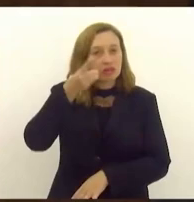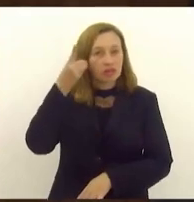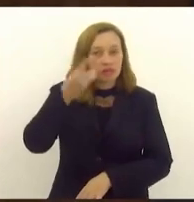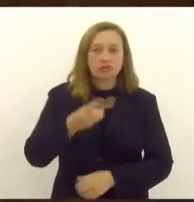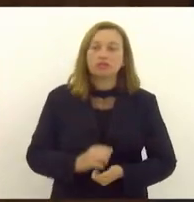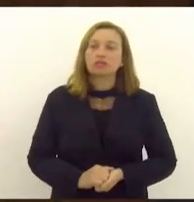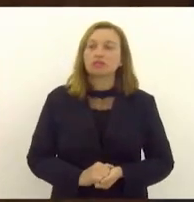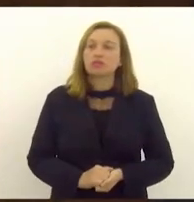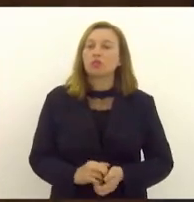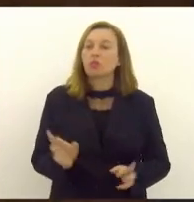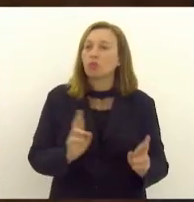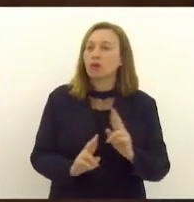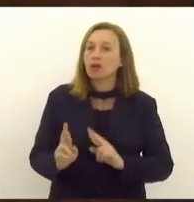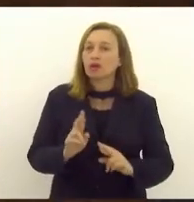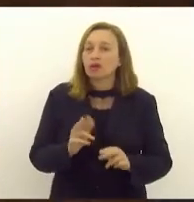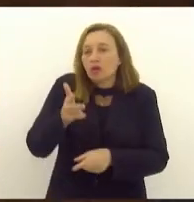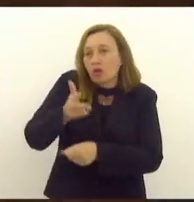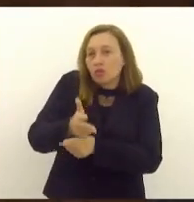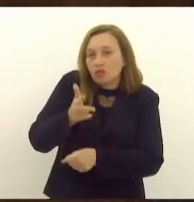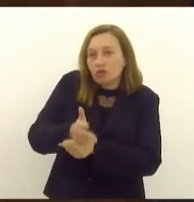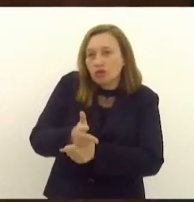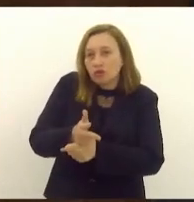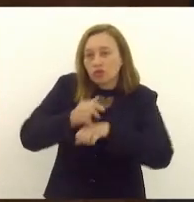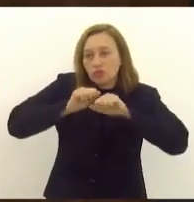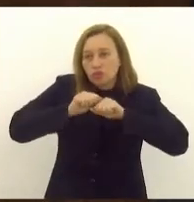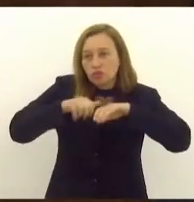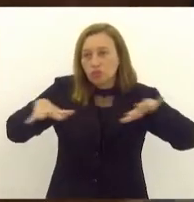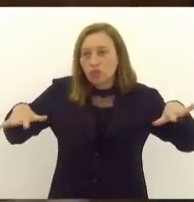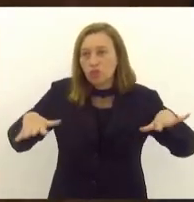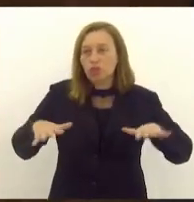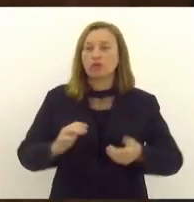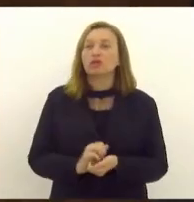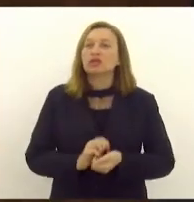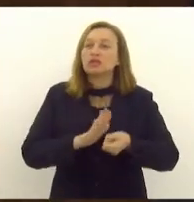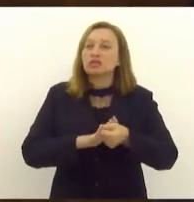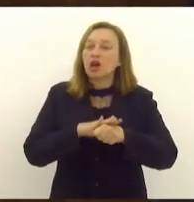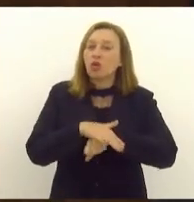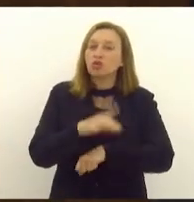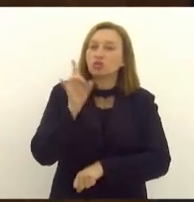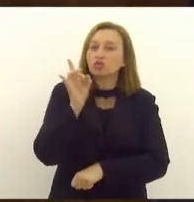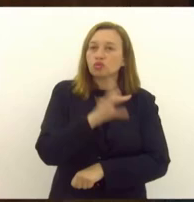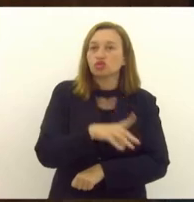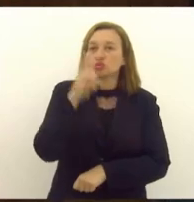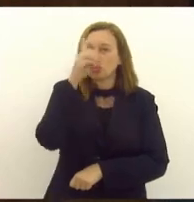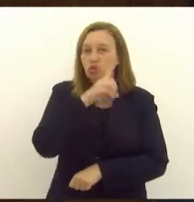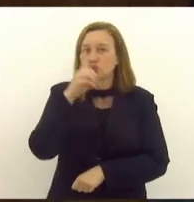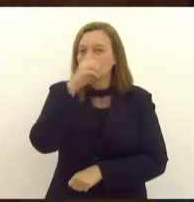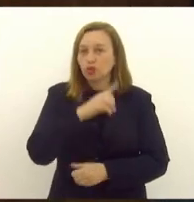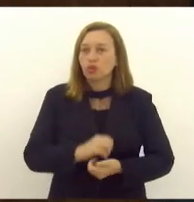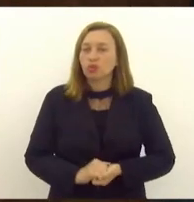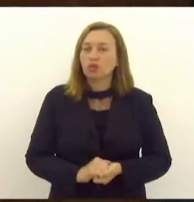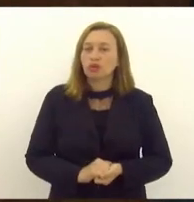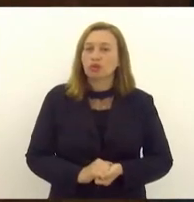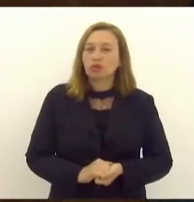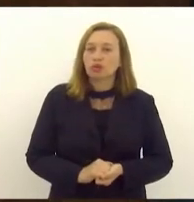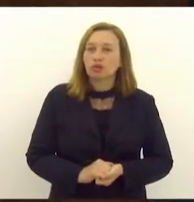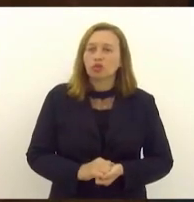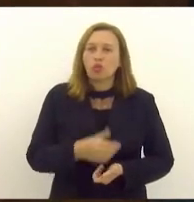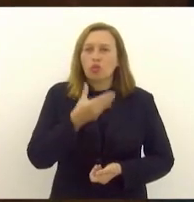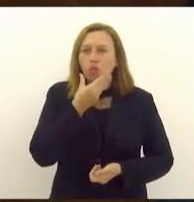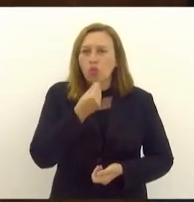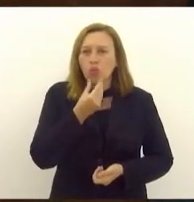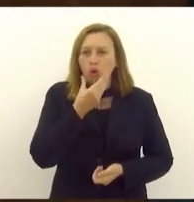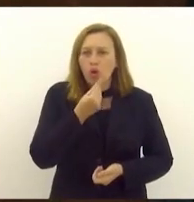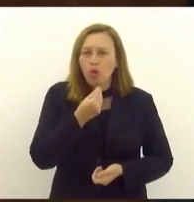com relação ao vídeo viralizado na noite do último domingo que tratava de um rapaz